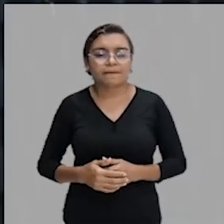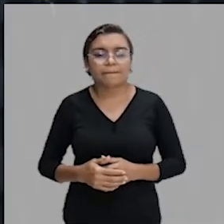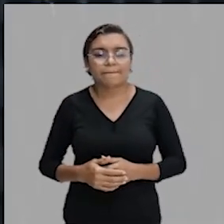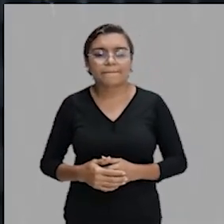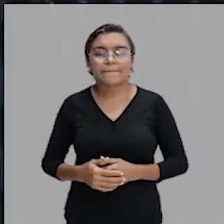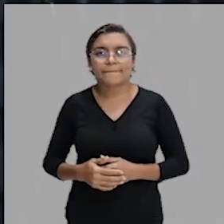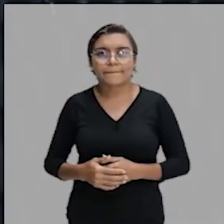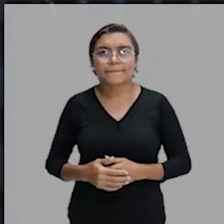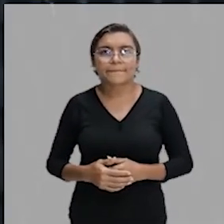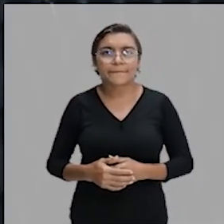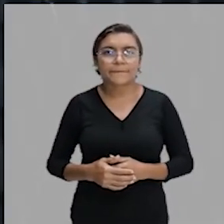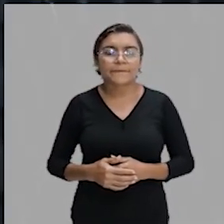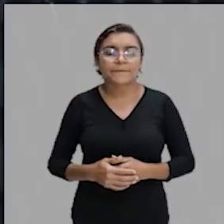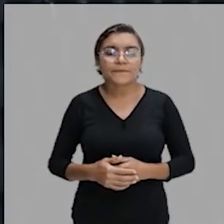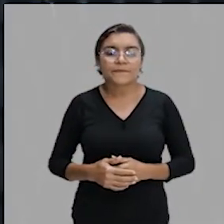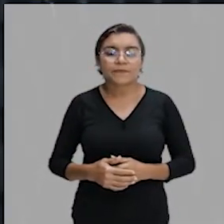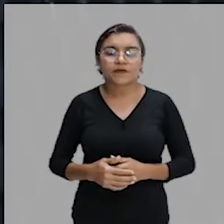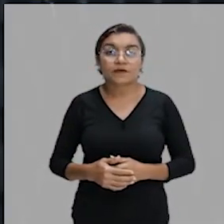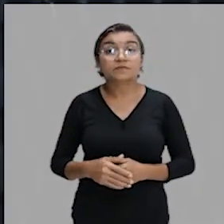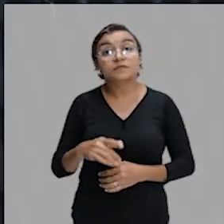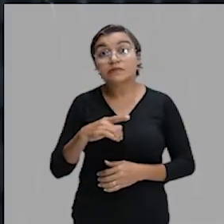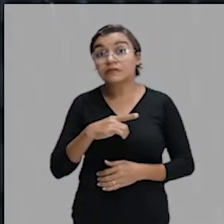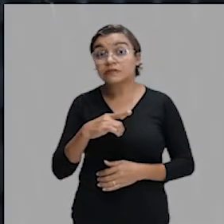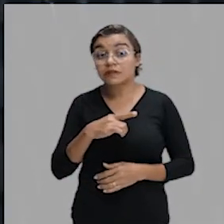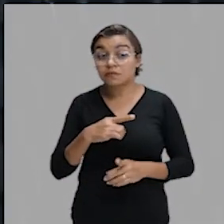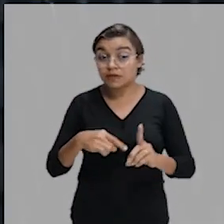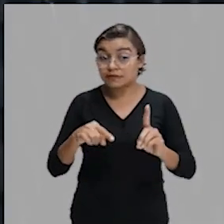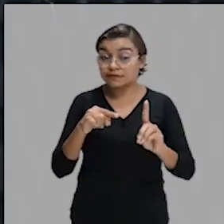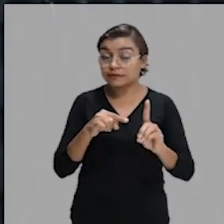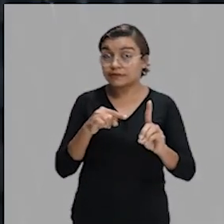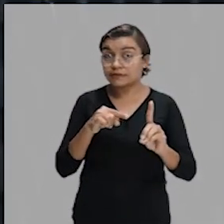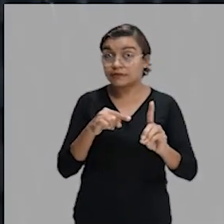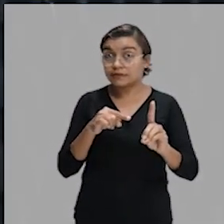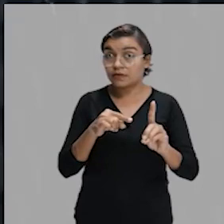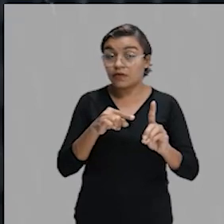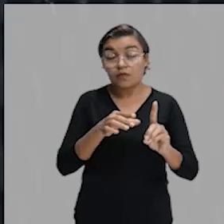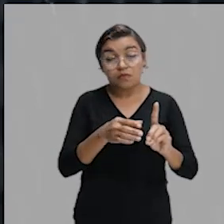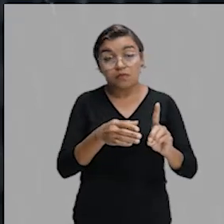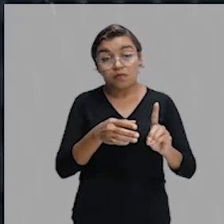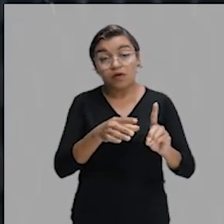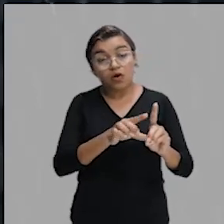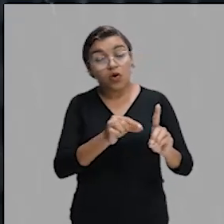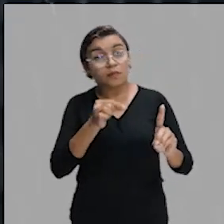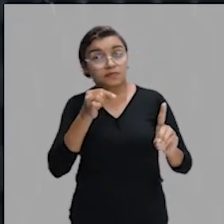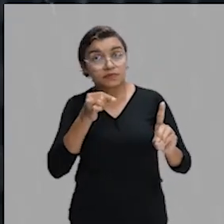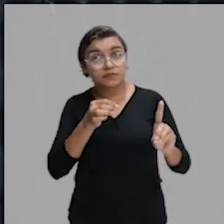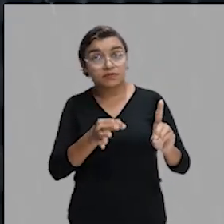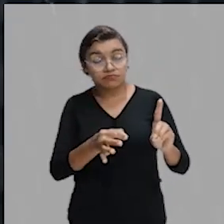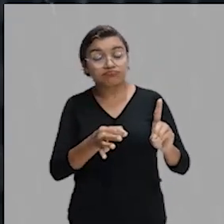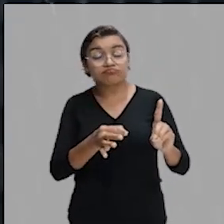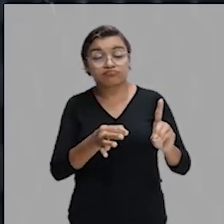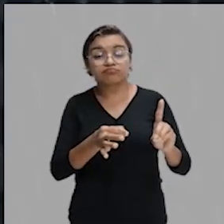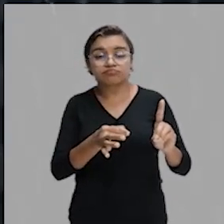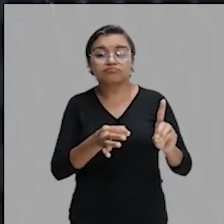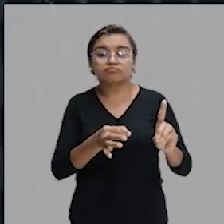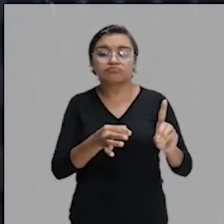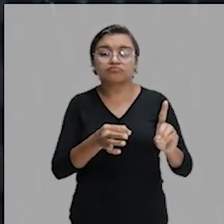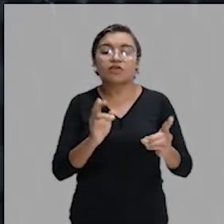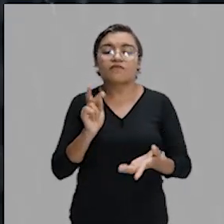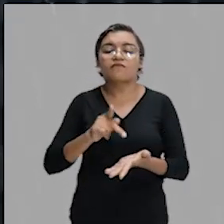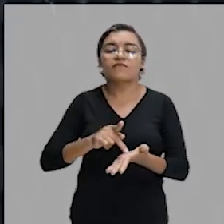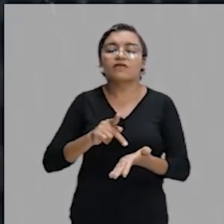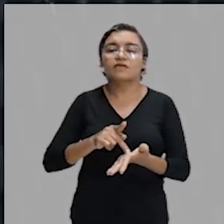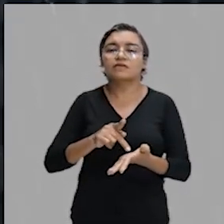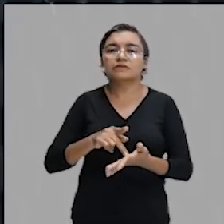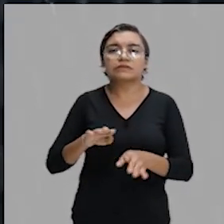diria o nosso amigo Kant, tá? Nós temos aqui a letra D como uma opção extremamente válida e como